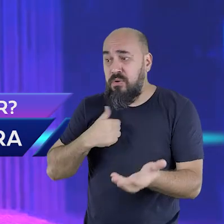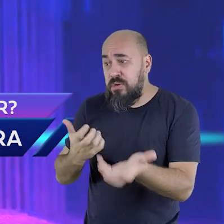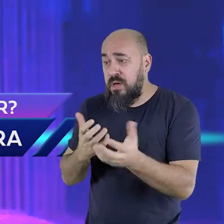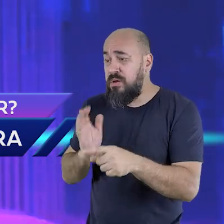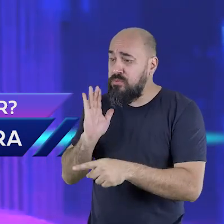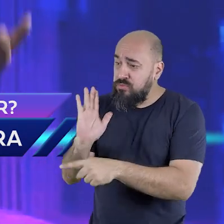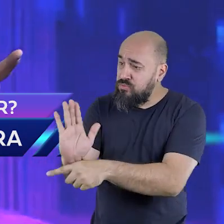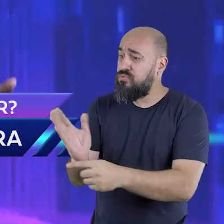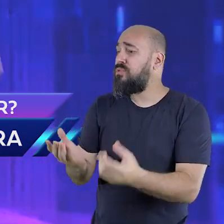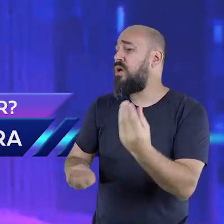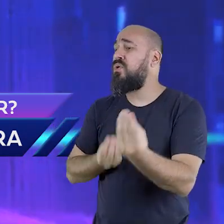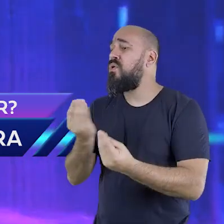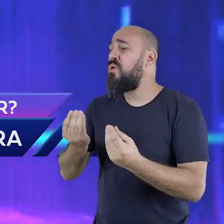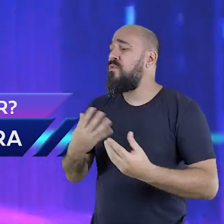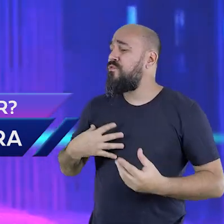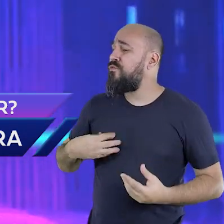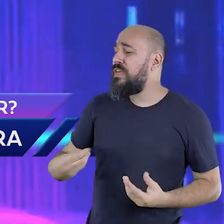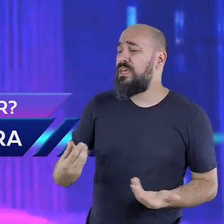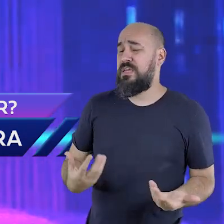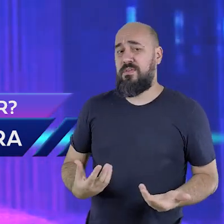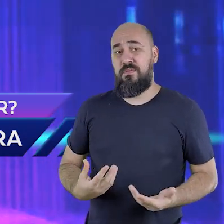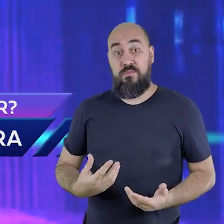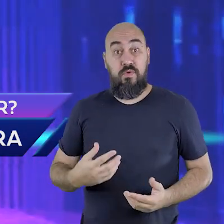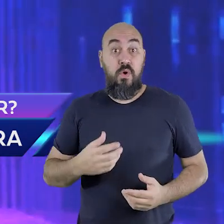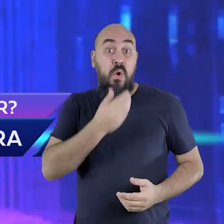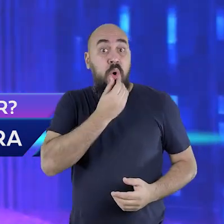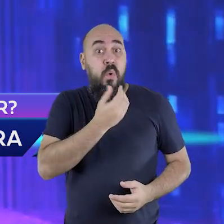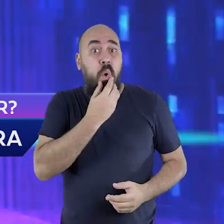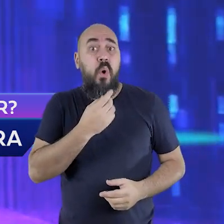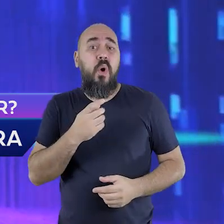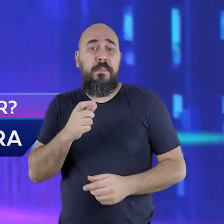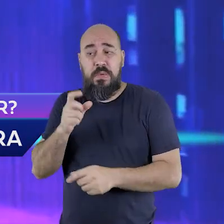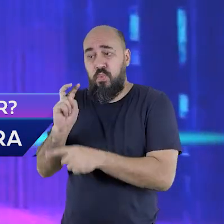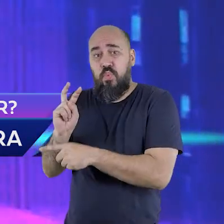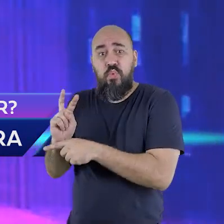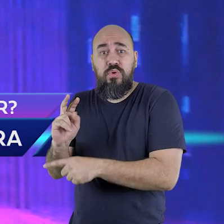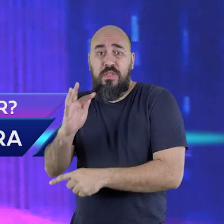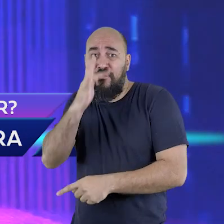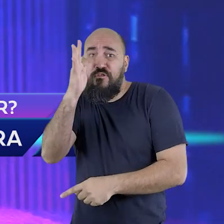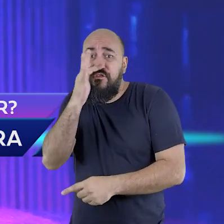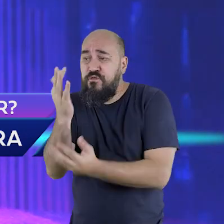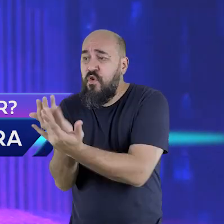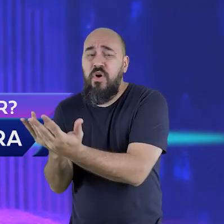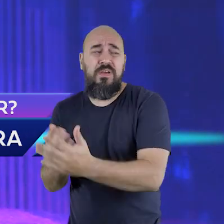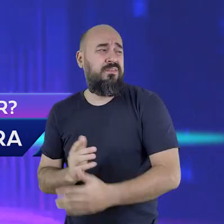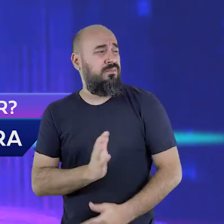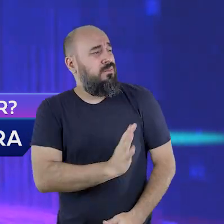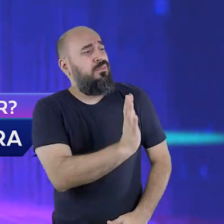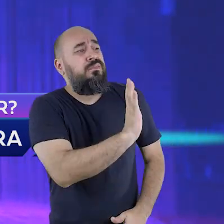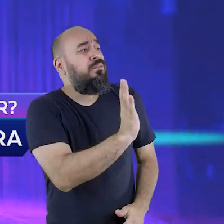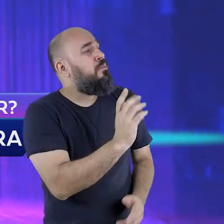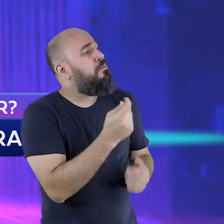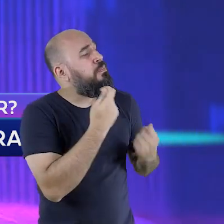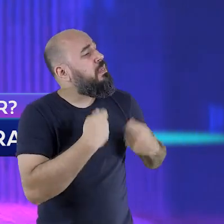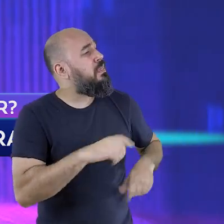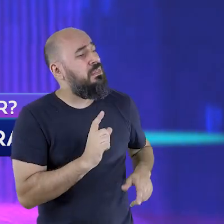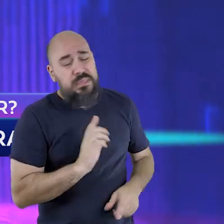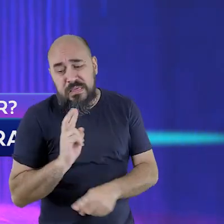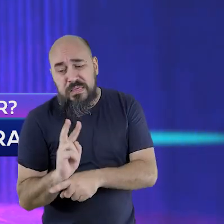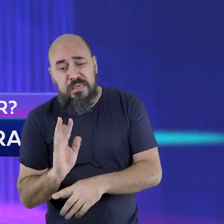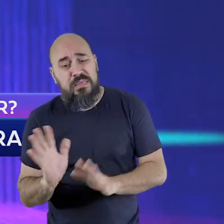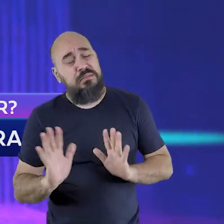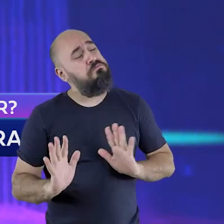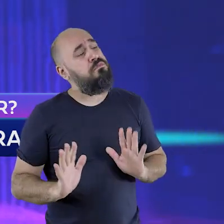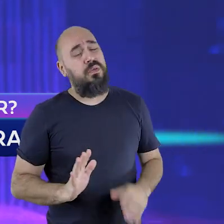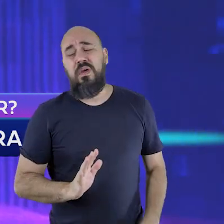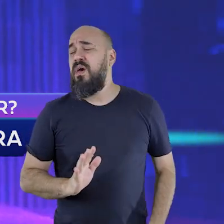gostaria de fazer algo em troca pelo seu filho. O jardineiro agradeceu e disse que nada era necessário. Diante da